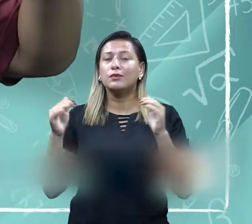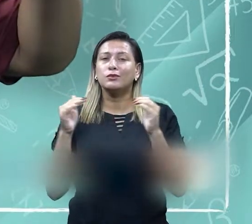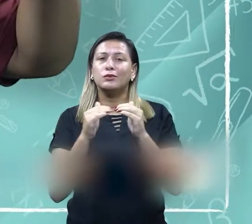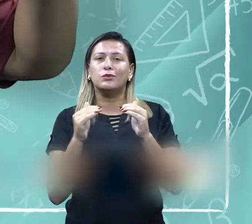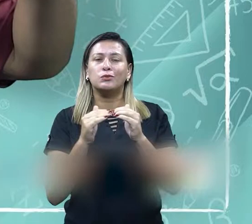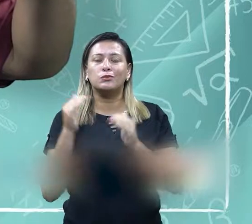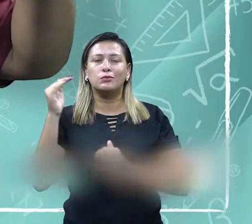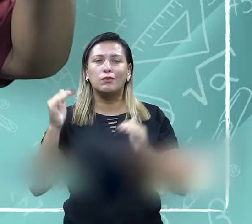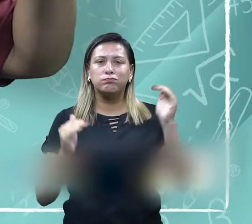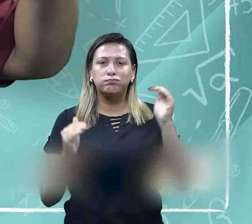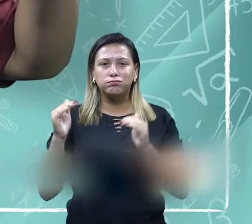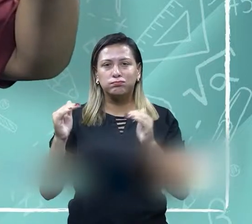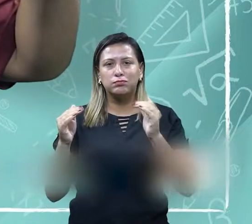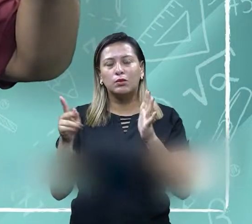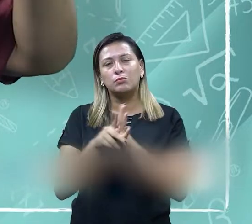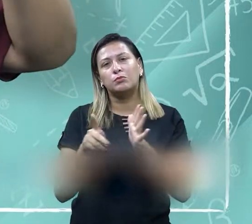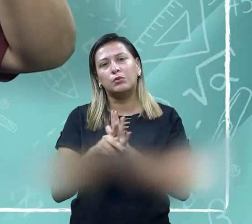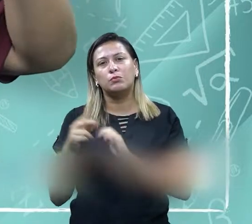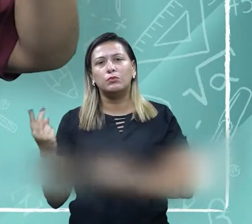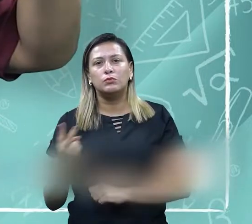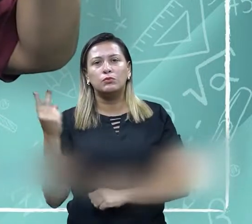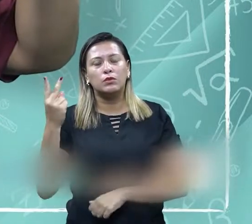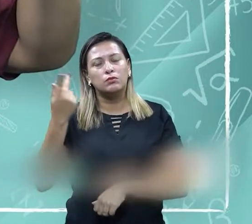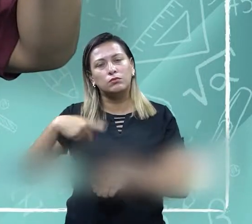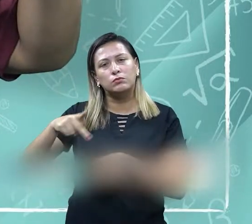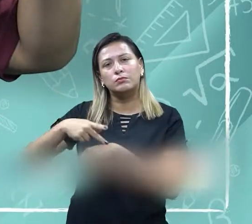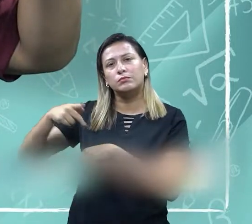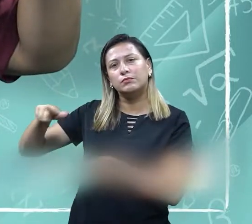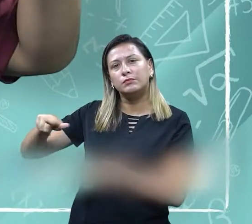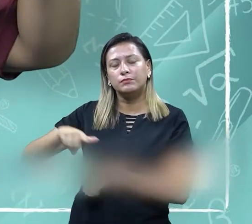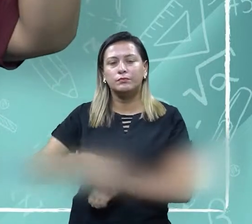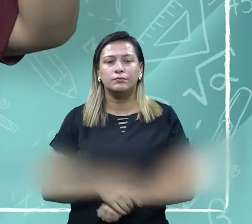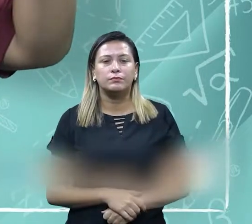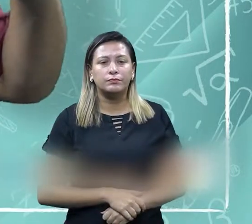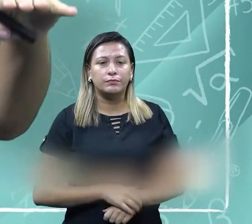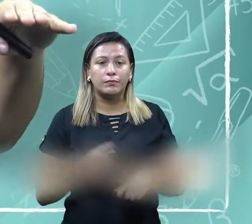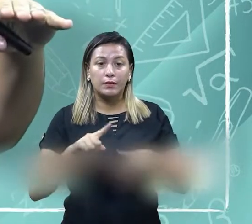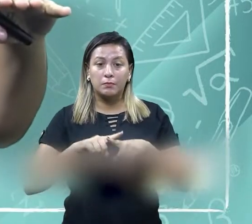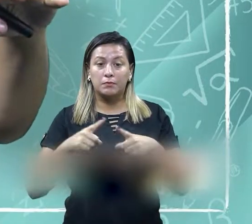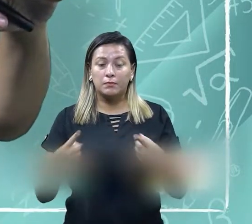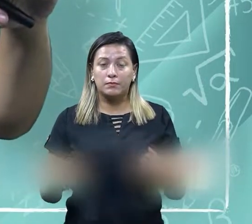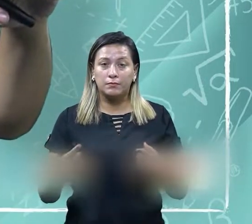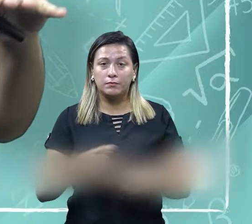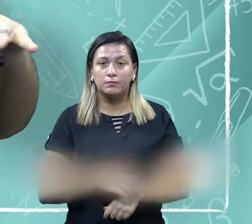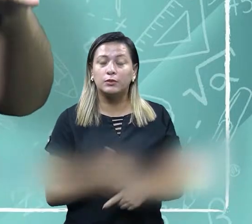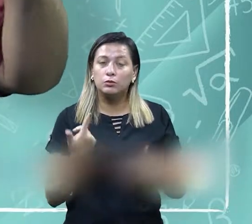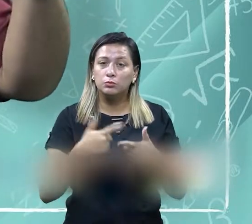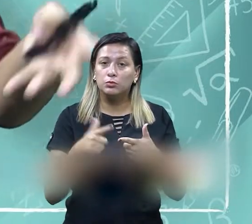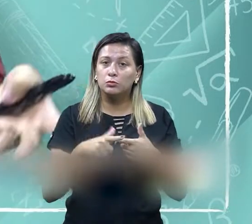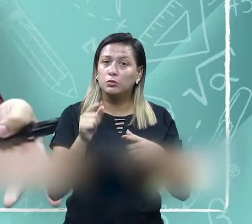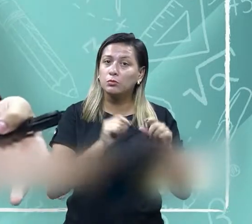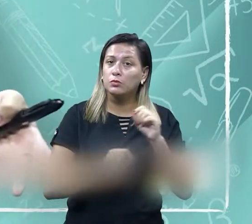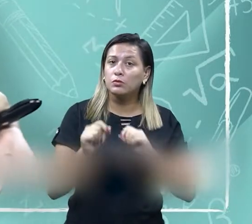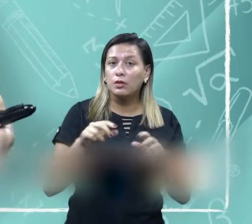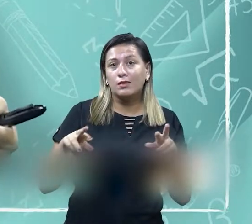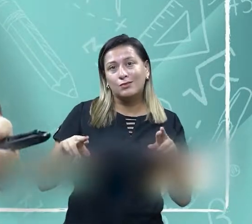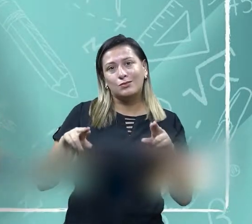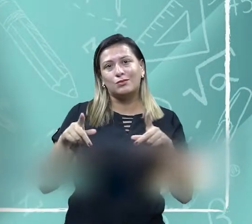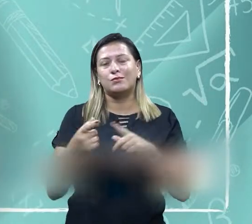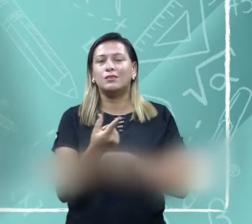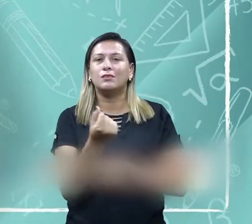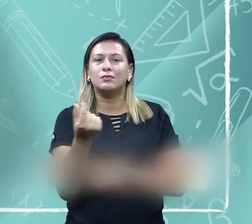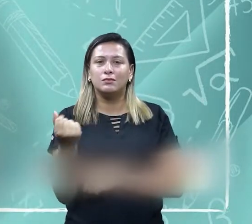equalidade do preço internacional, todo mundo. Só que o problema é a diferença monetária.